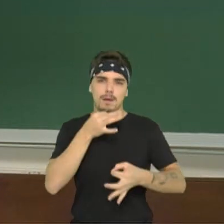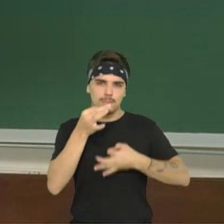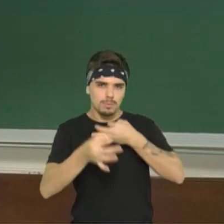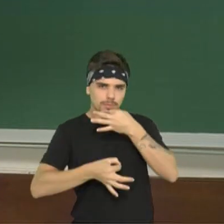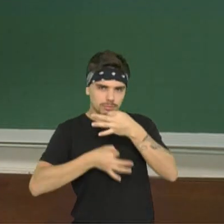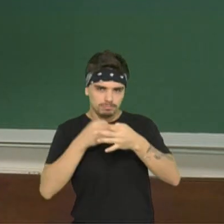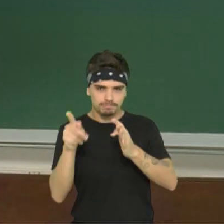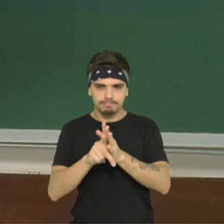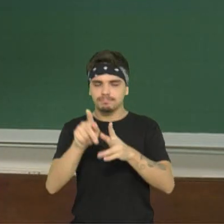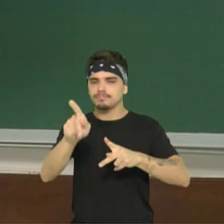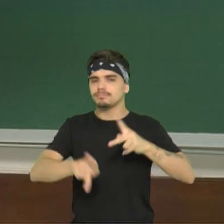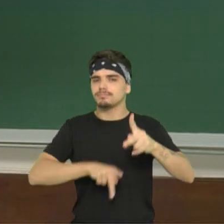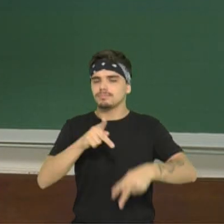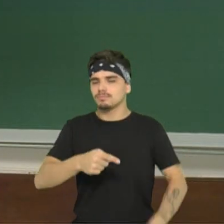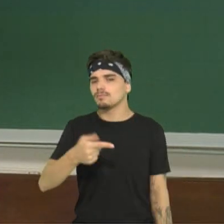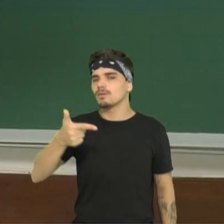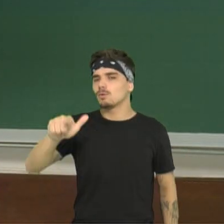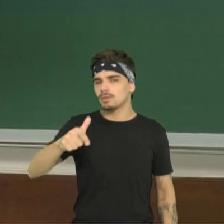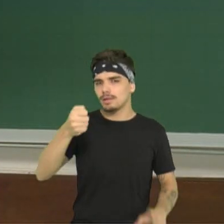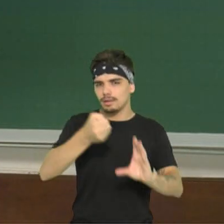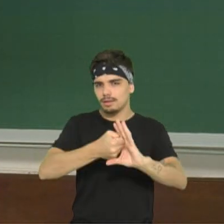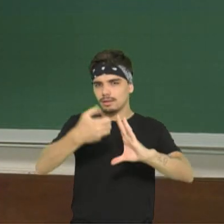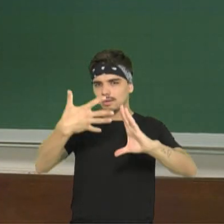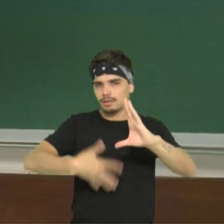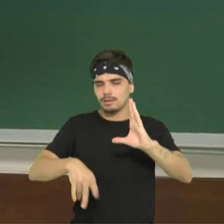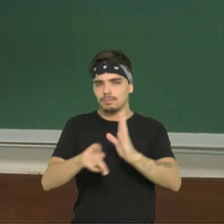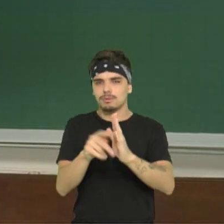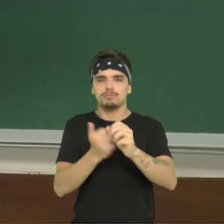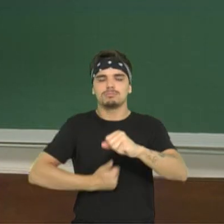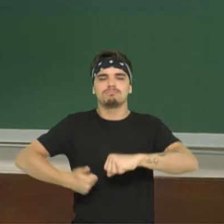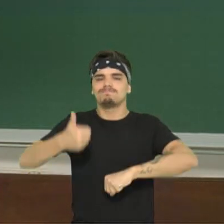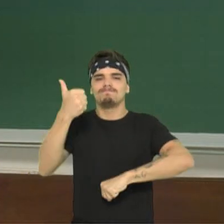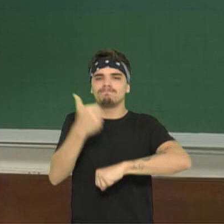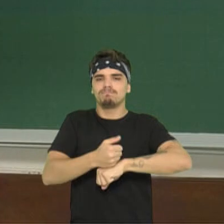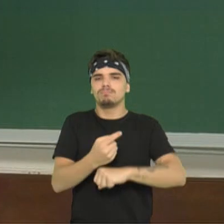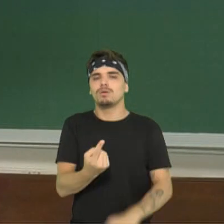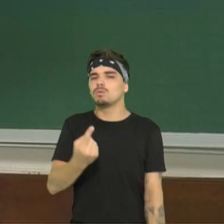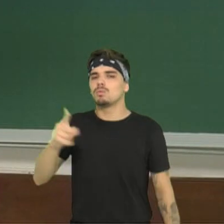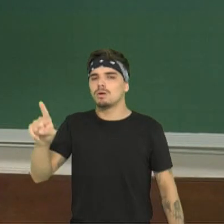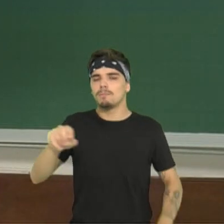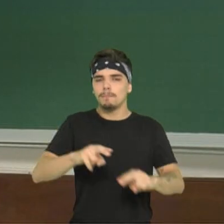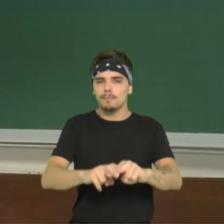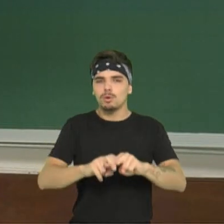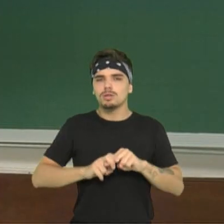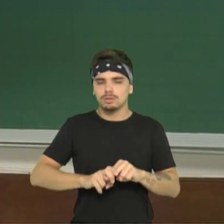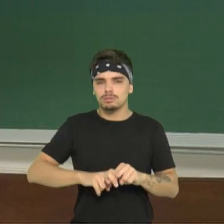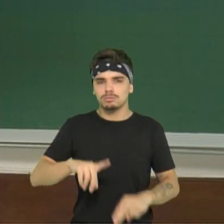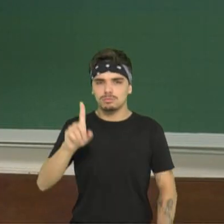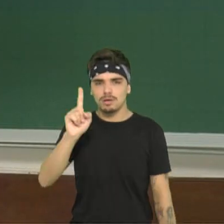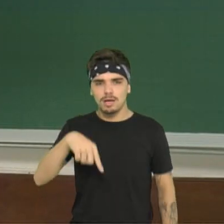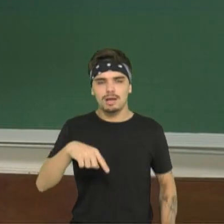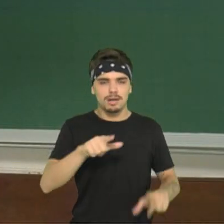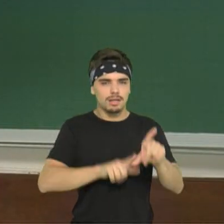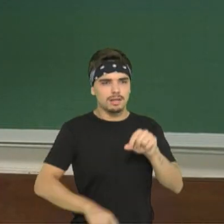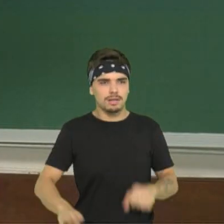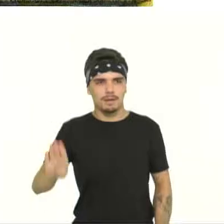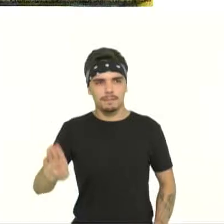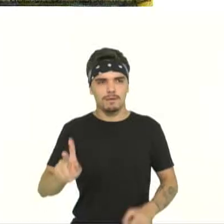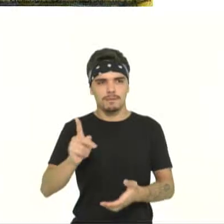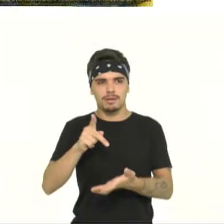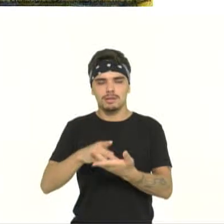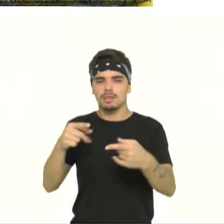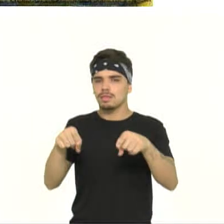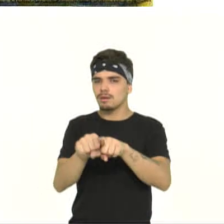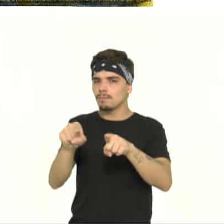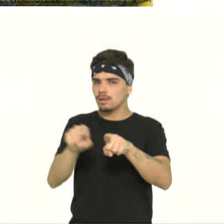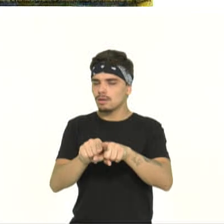pública, mais uma característica importante do totalitarismo, por isso que a B também é verdadeira. Então, essa